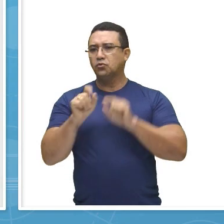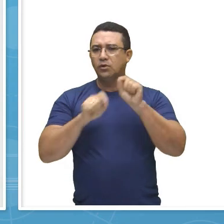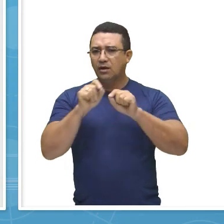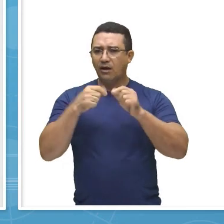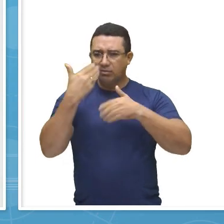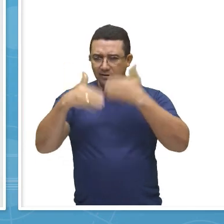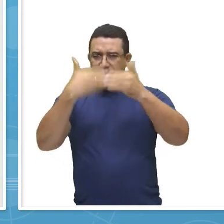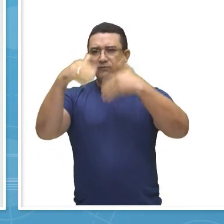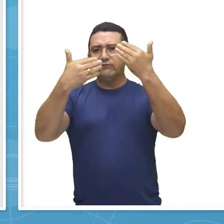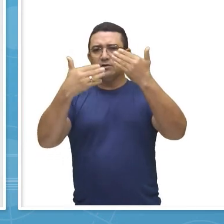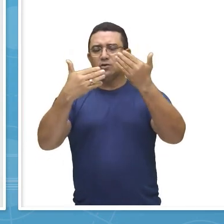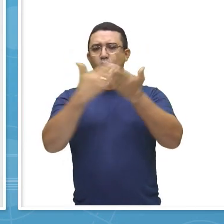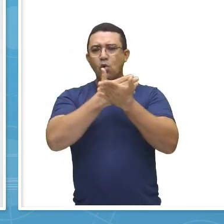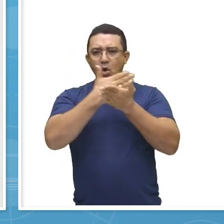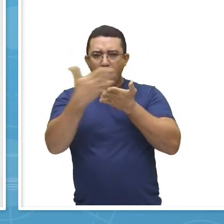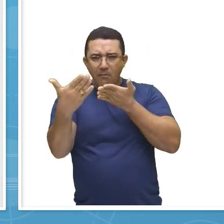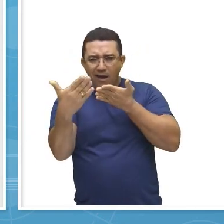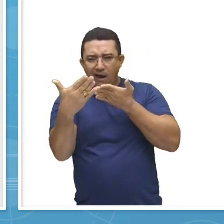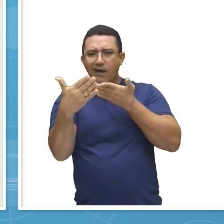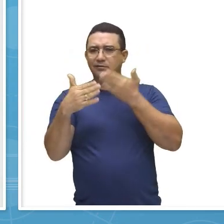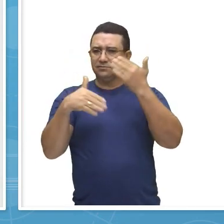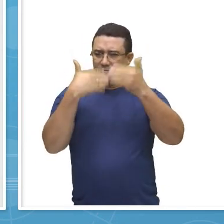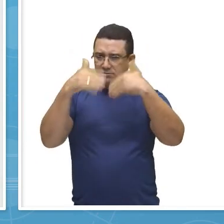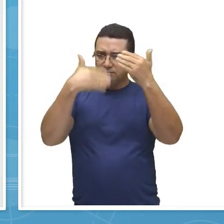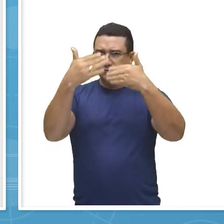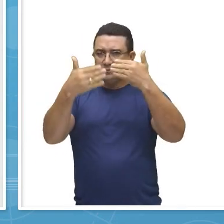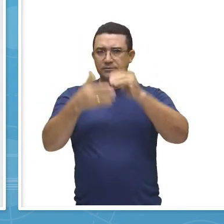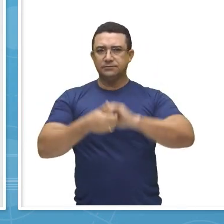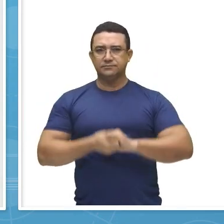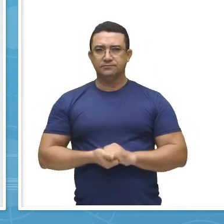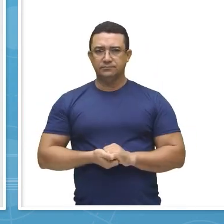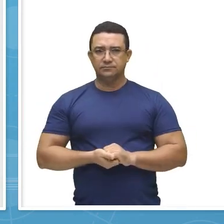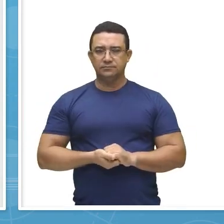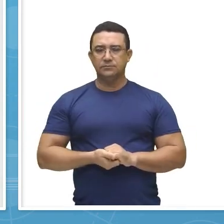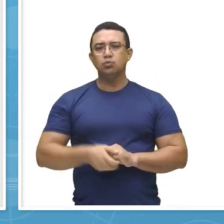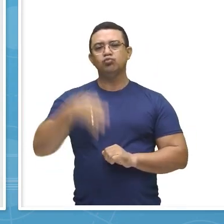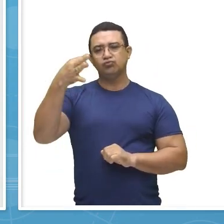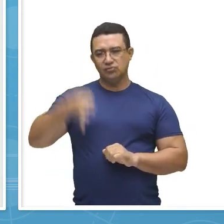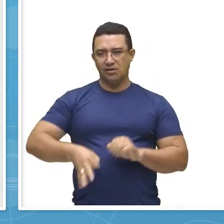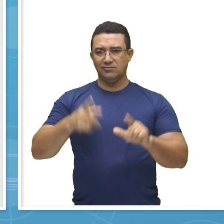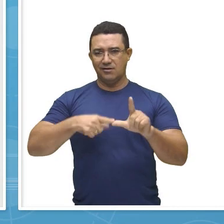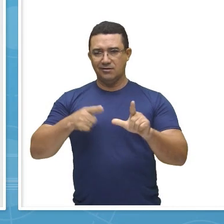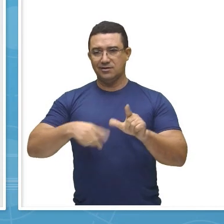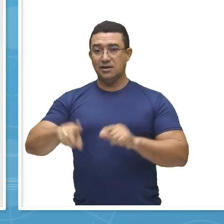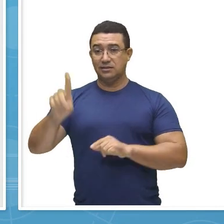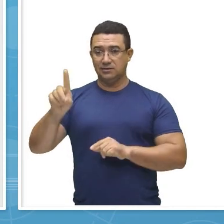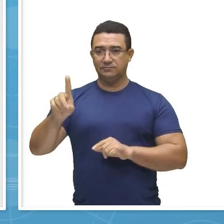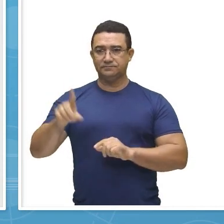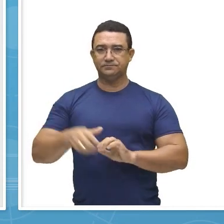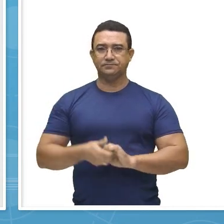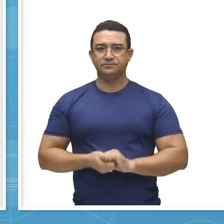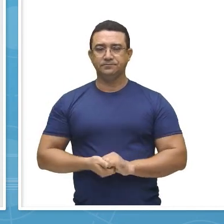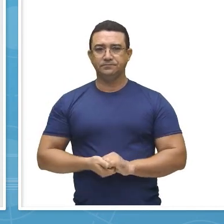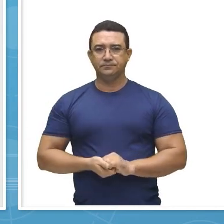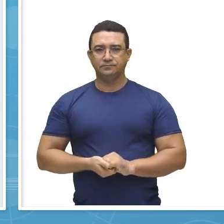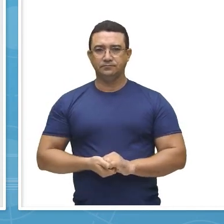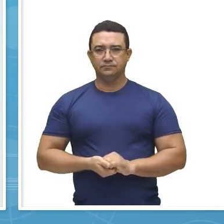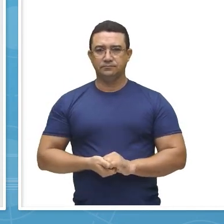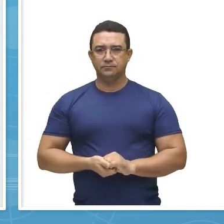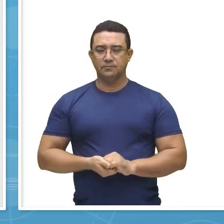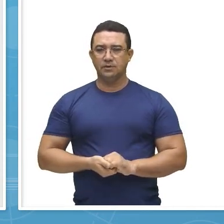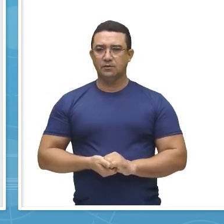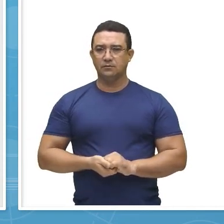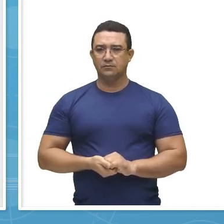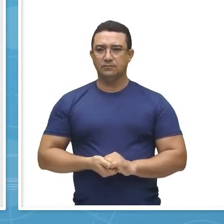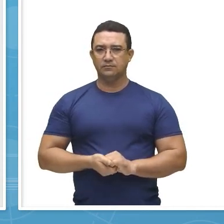desenvolvido, quem está em desenvolvimento. Então, acertou quem colocou aí a letra D de dado, tá bom? O IDH é